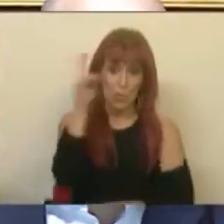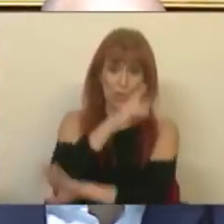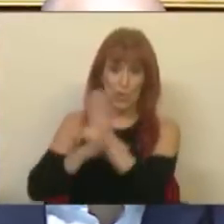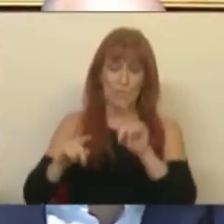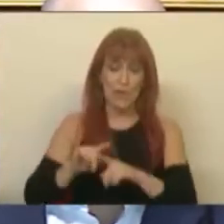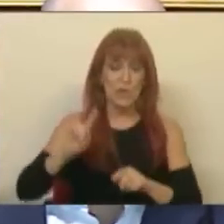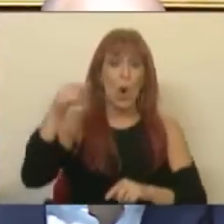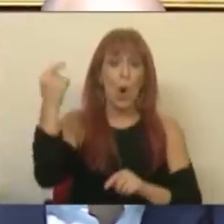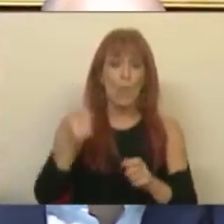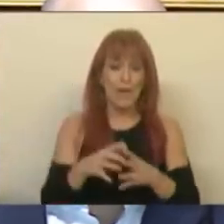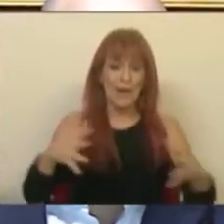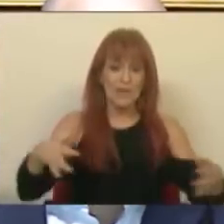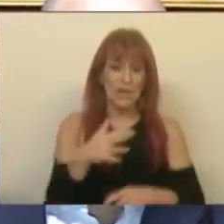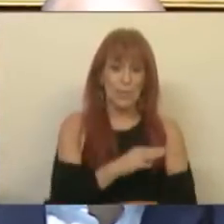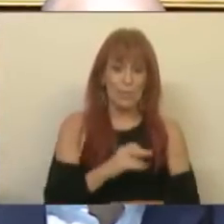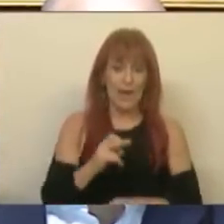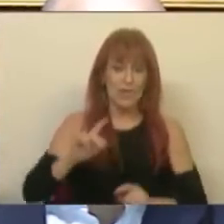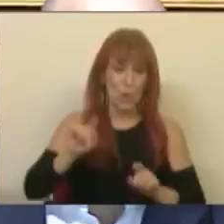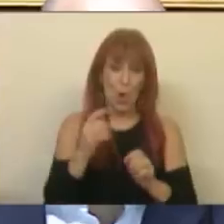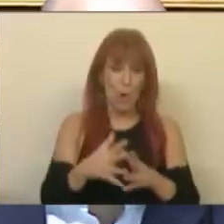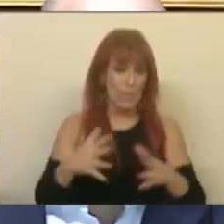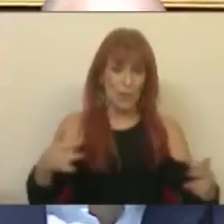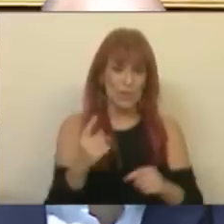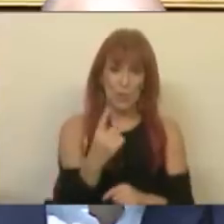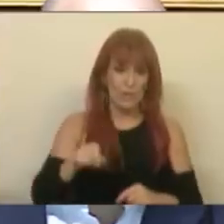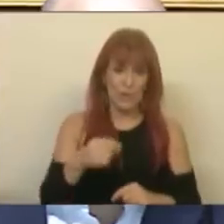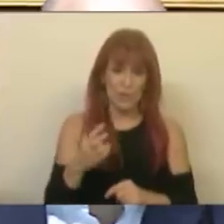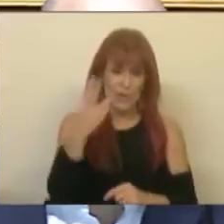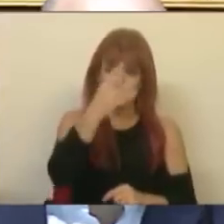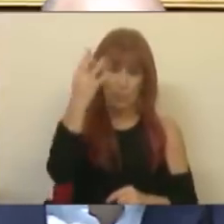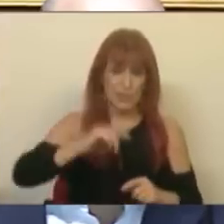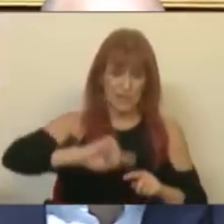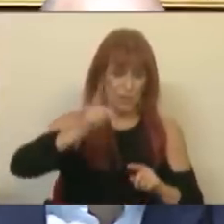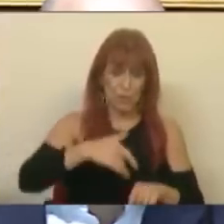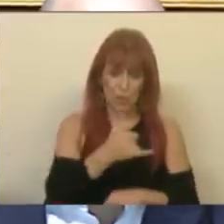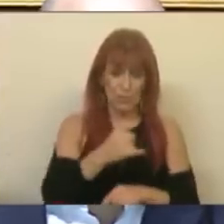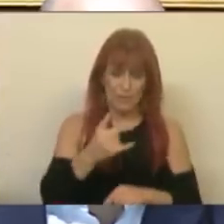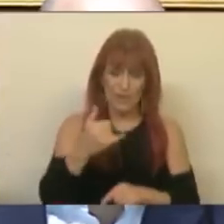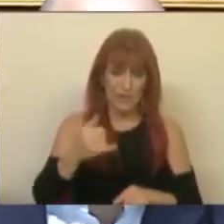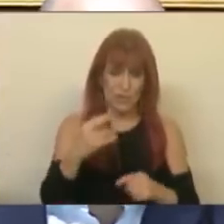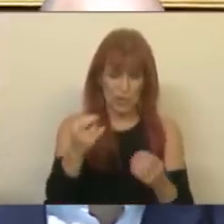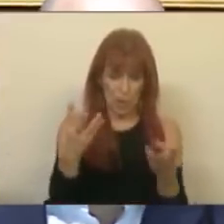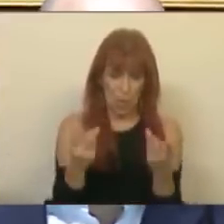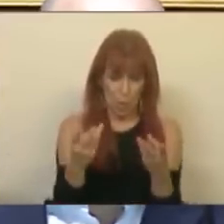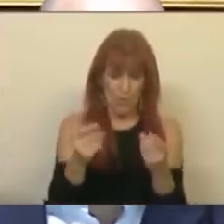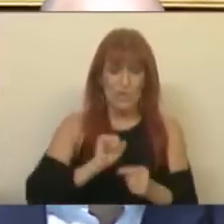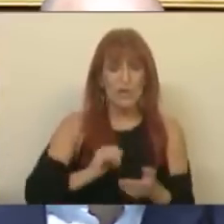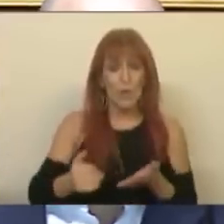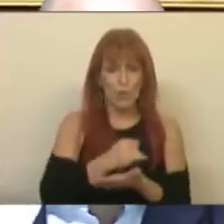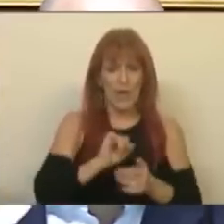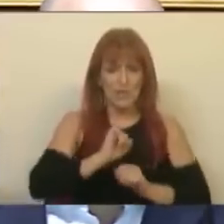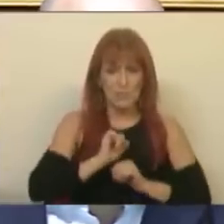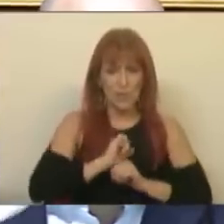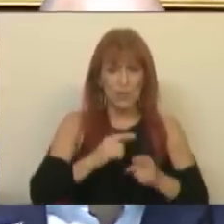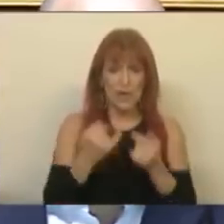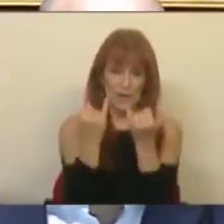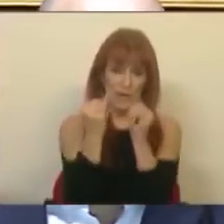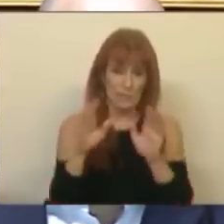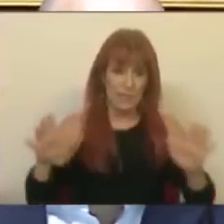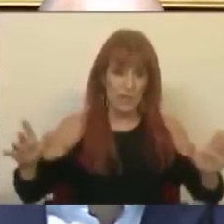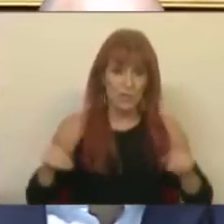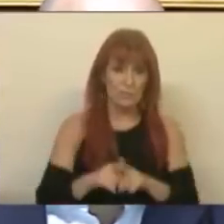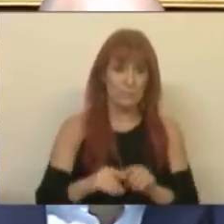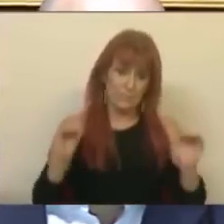não cresceria se não fosse o PR não que seria 1,3% 2023 pelas minhas contas aqui já são Dados meus um bocadinho menos Independentes